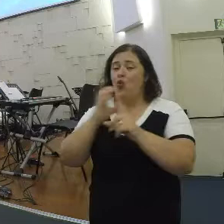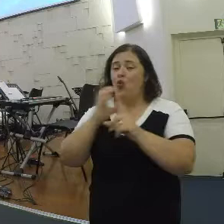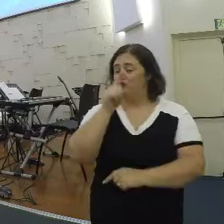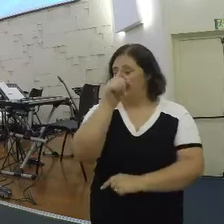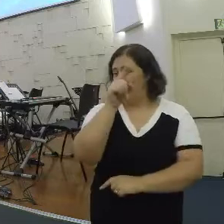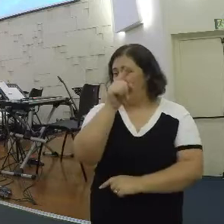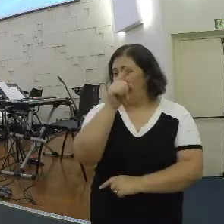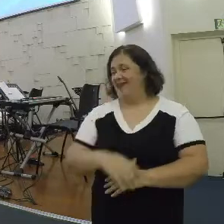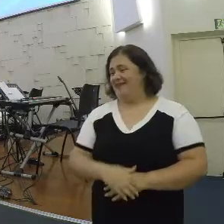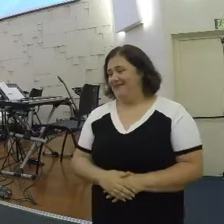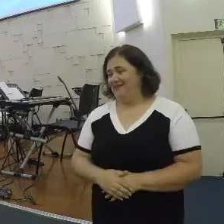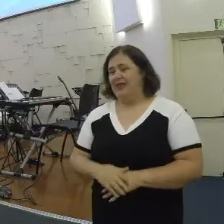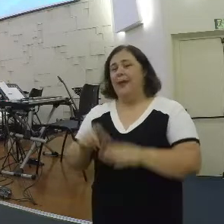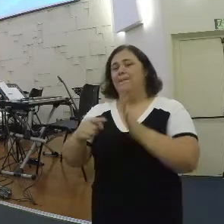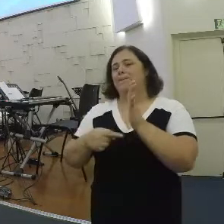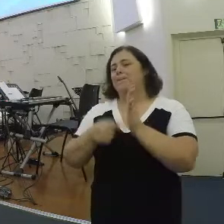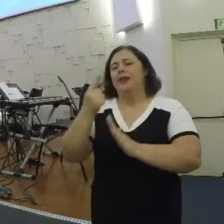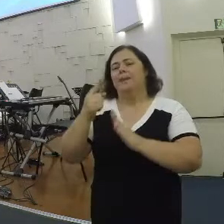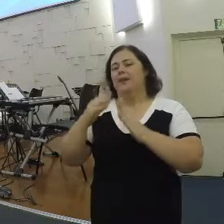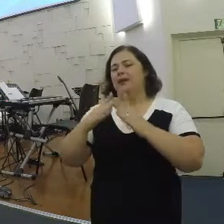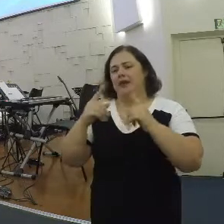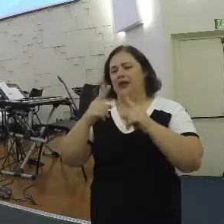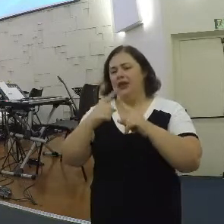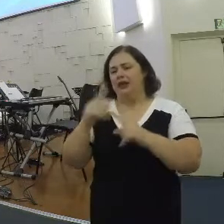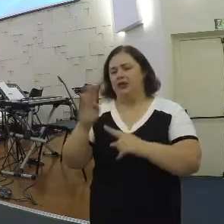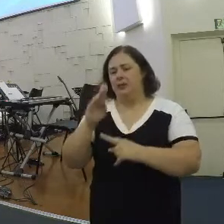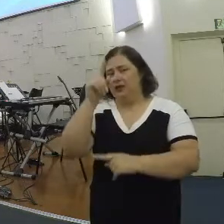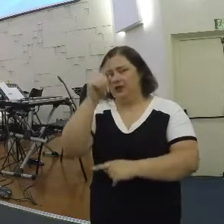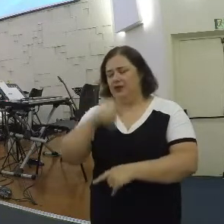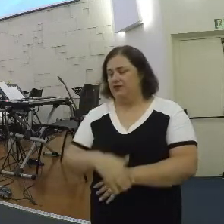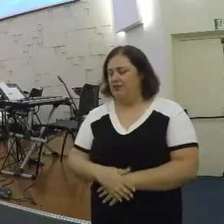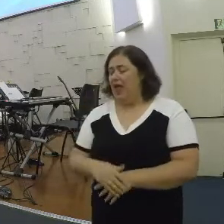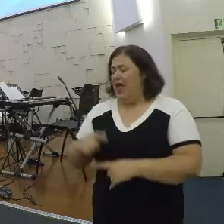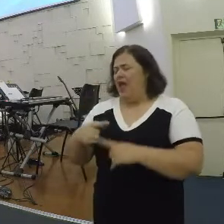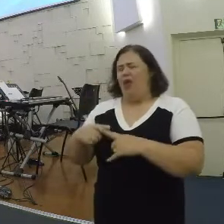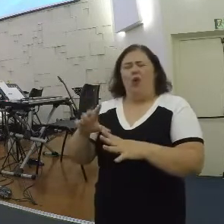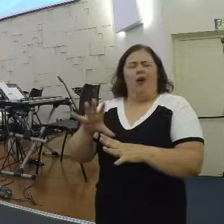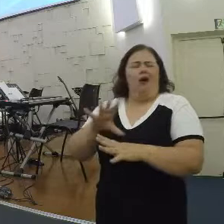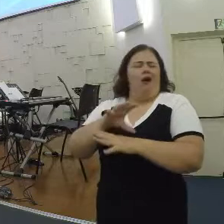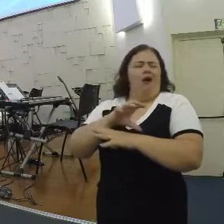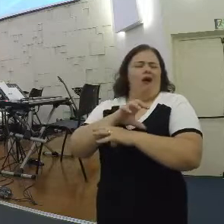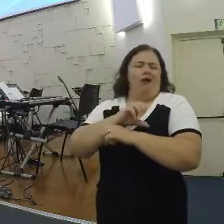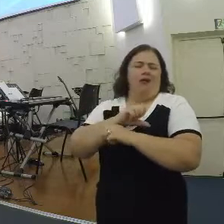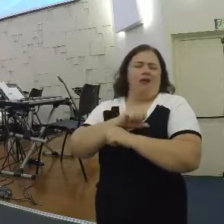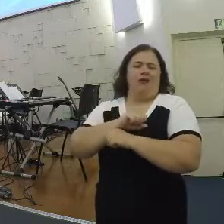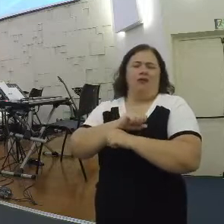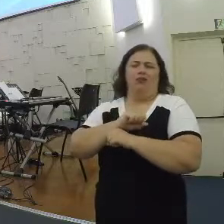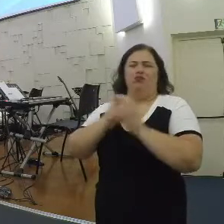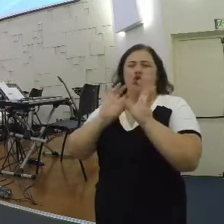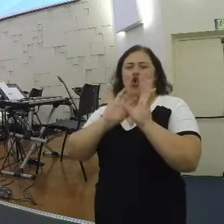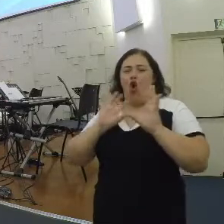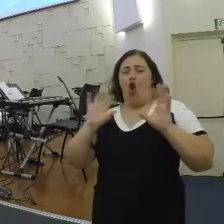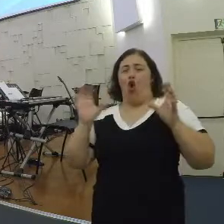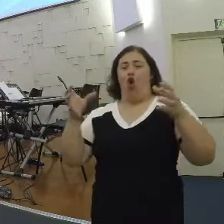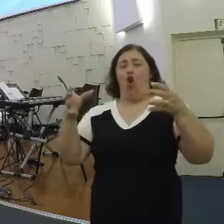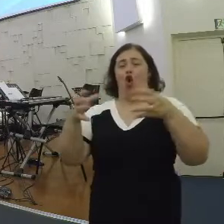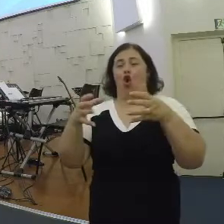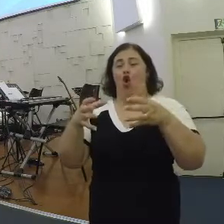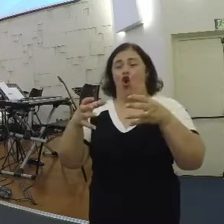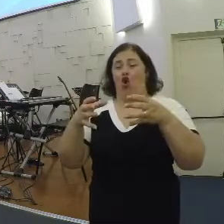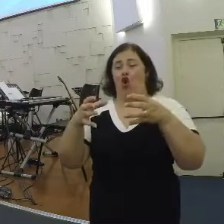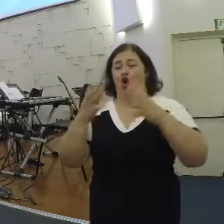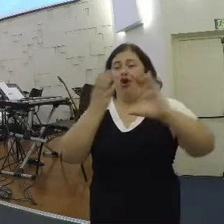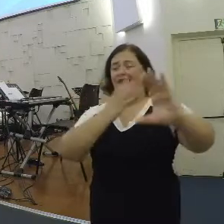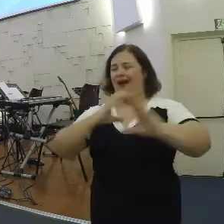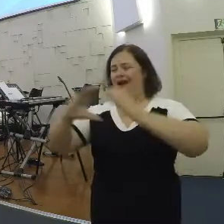dela. E ele disse: é que eu amo canto coral, e a segunda igreja tinha um